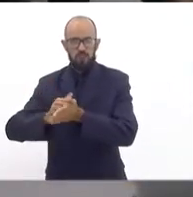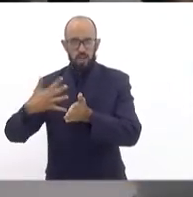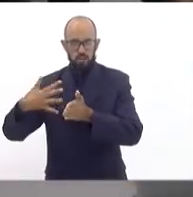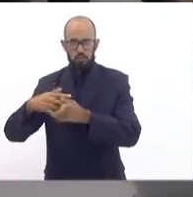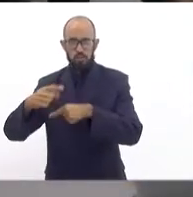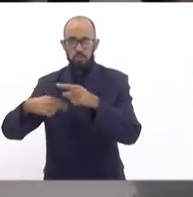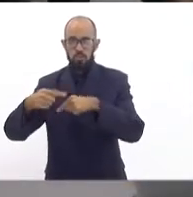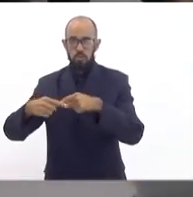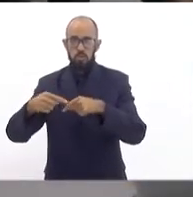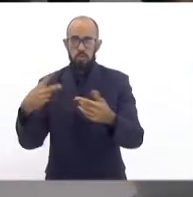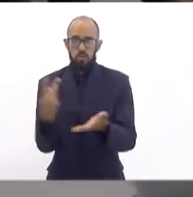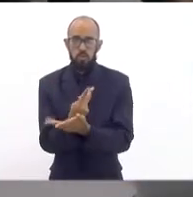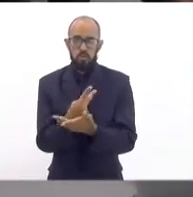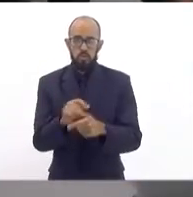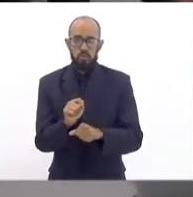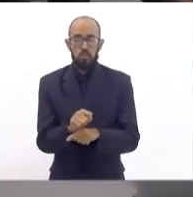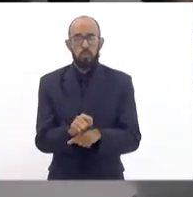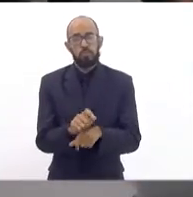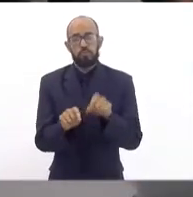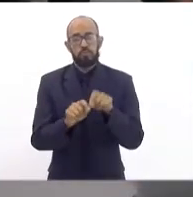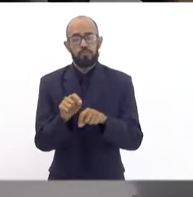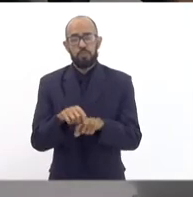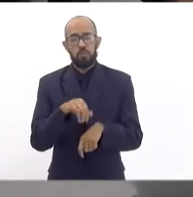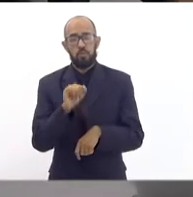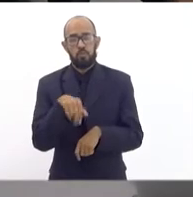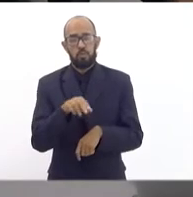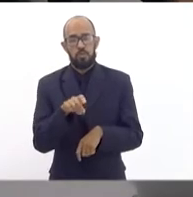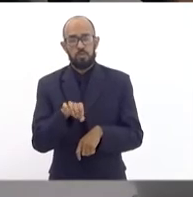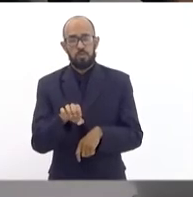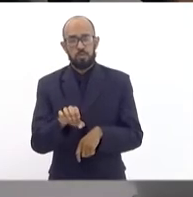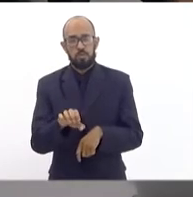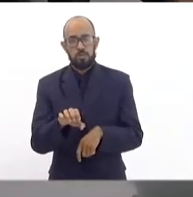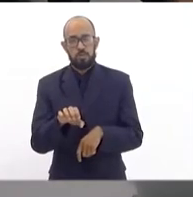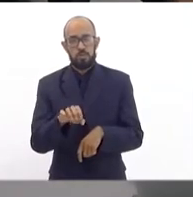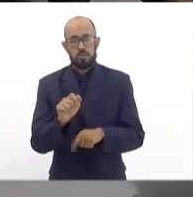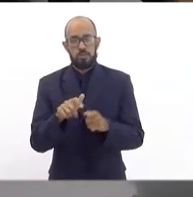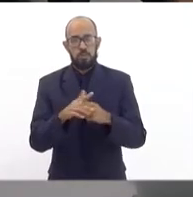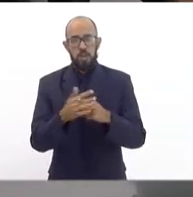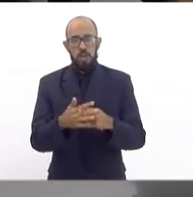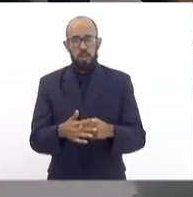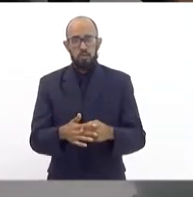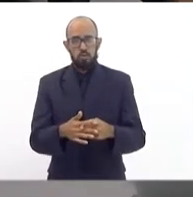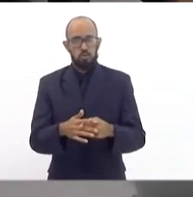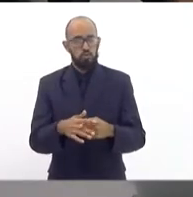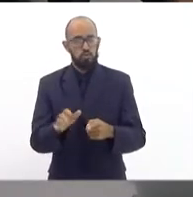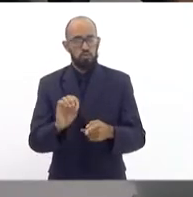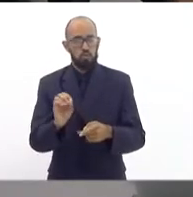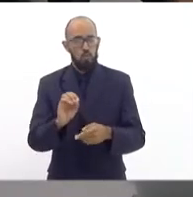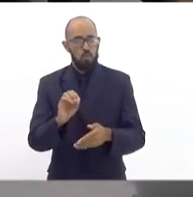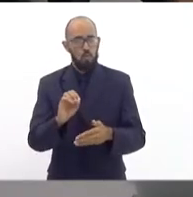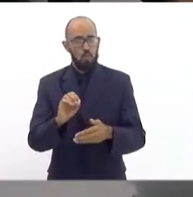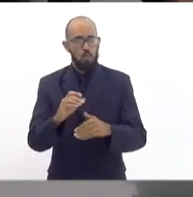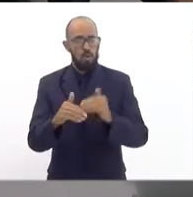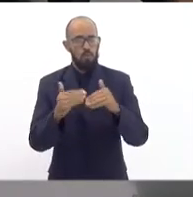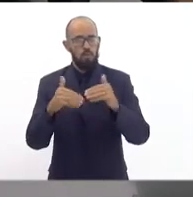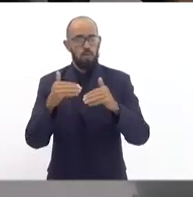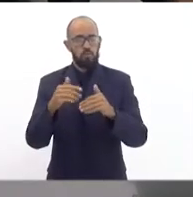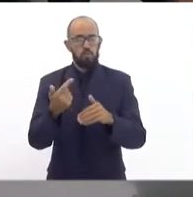que tange ao índice, né, de reajuste, não houve nenhum avanço no sentido